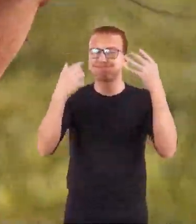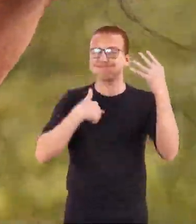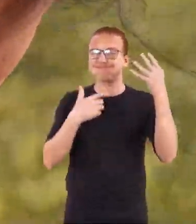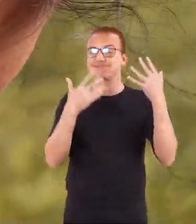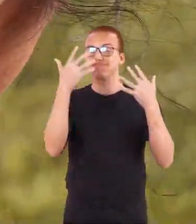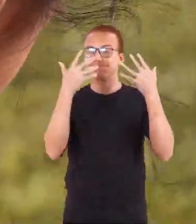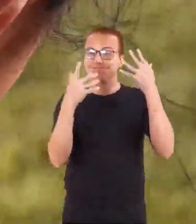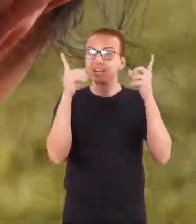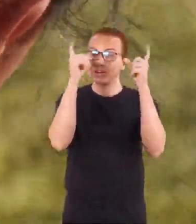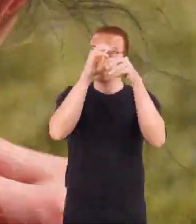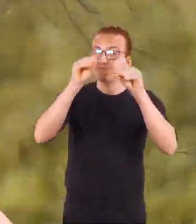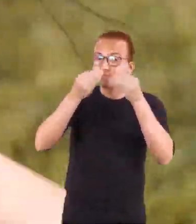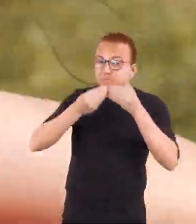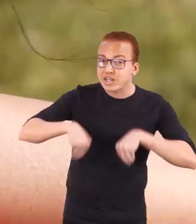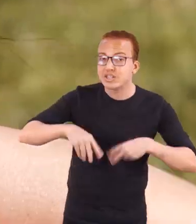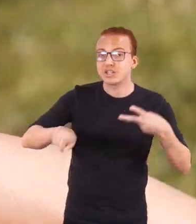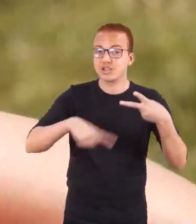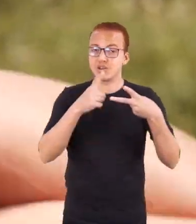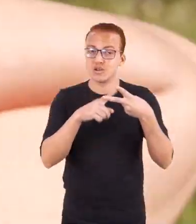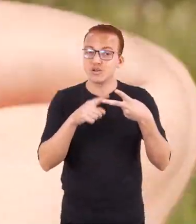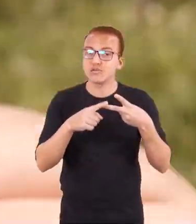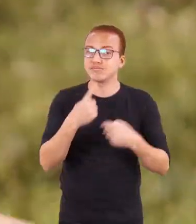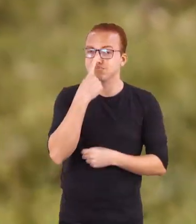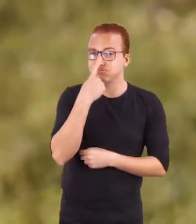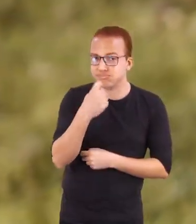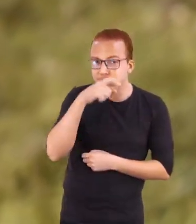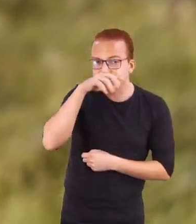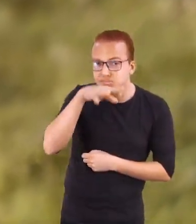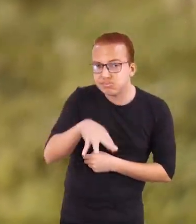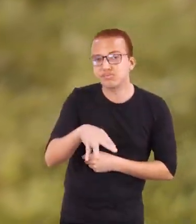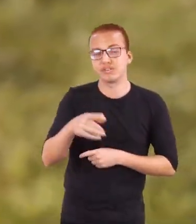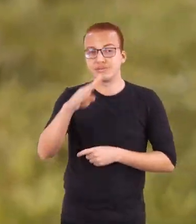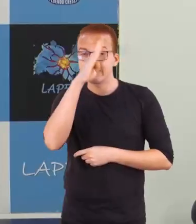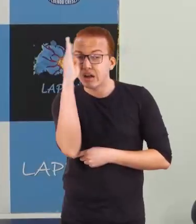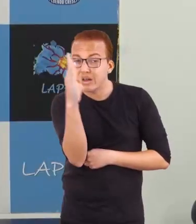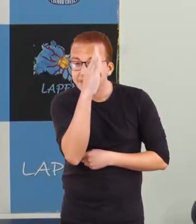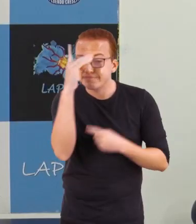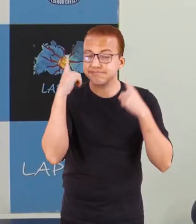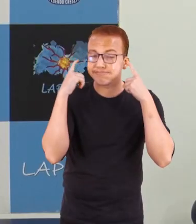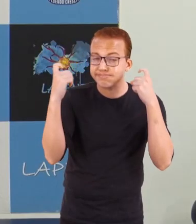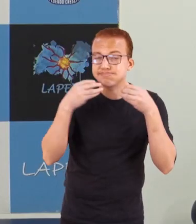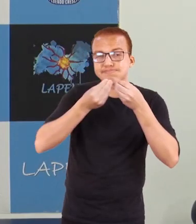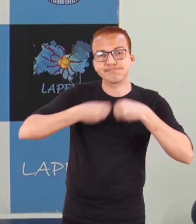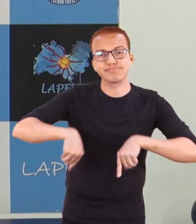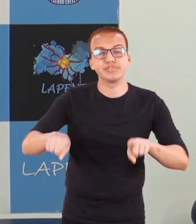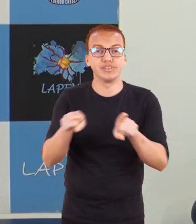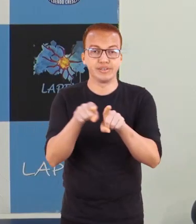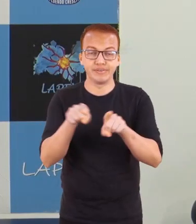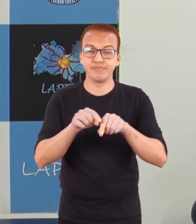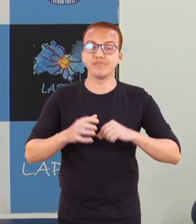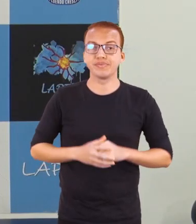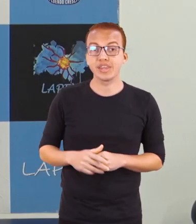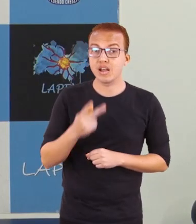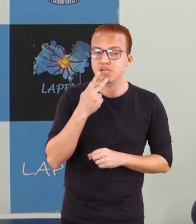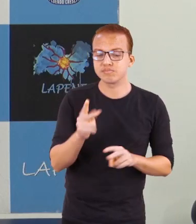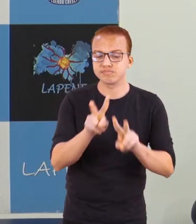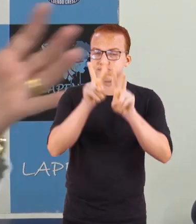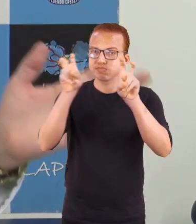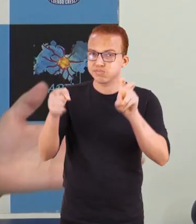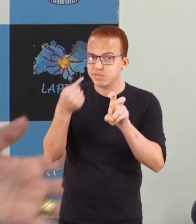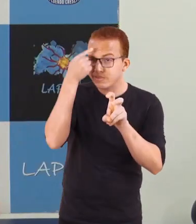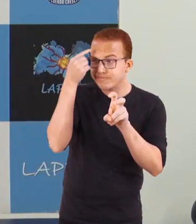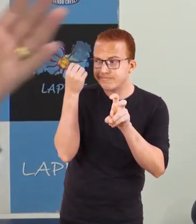as luzes sons e cheiros e ainda pode apresentar náuseas e vômitos falar de enxaqueca é falar de uma